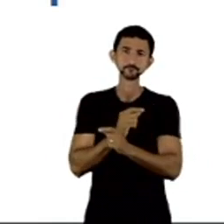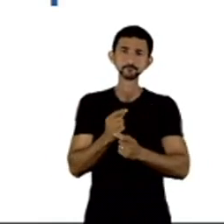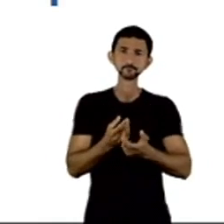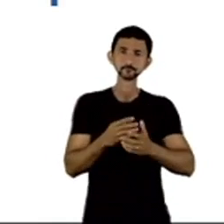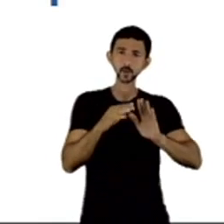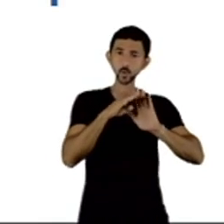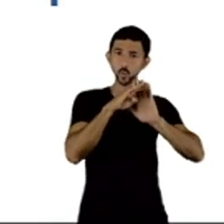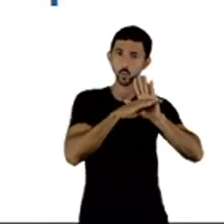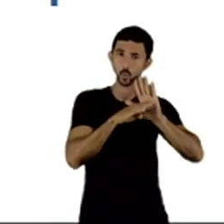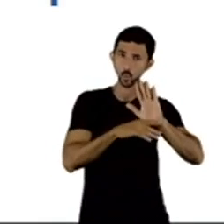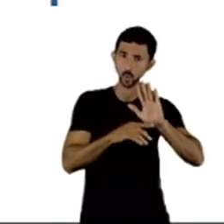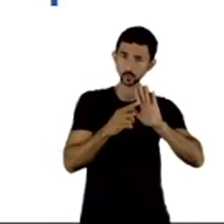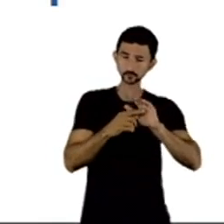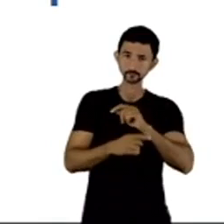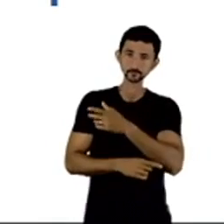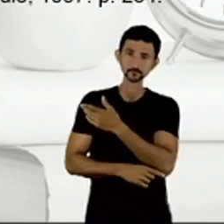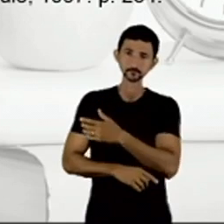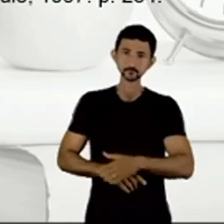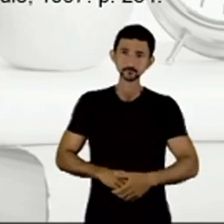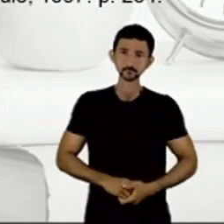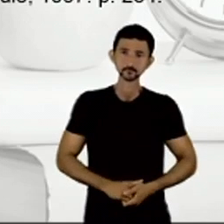seguinte esquema.